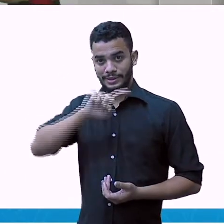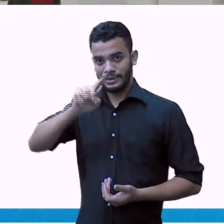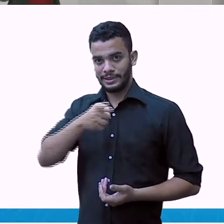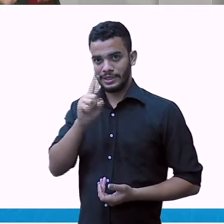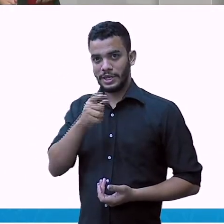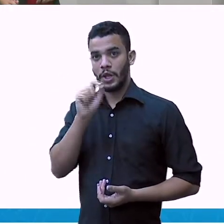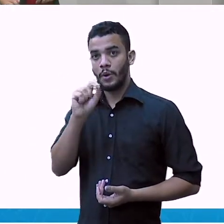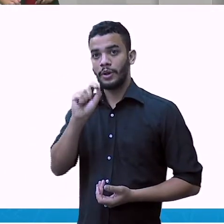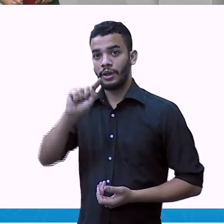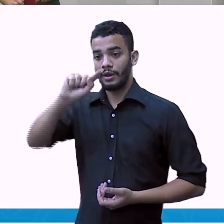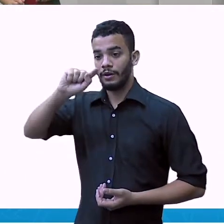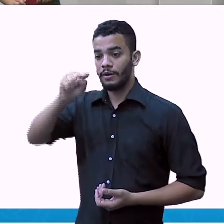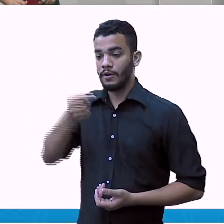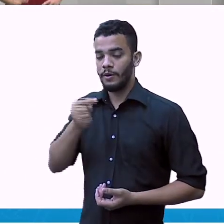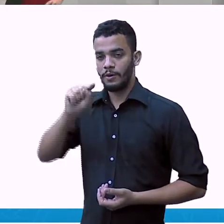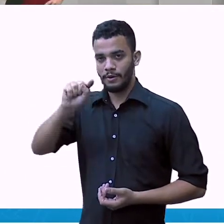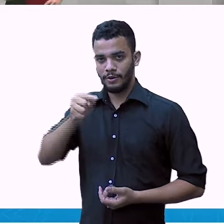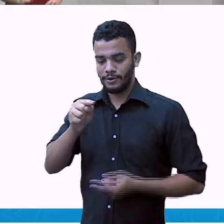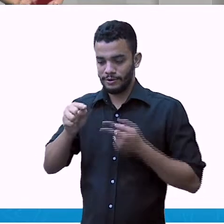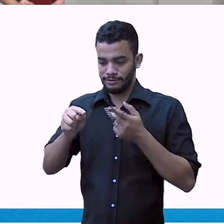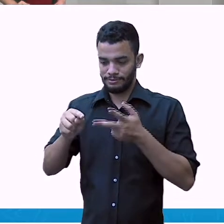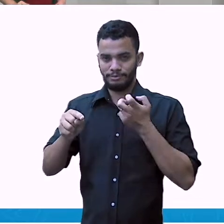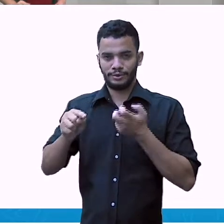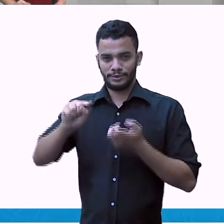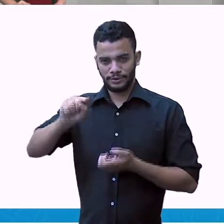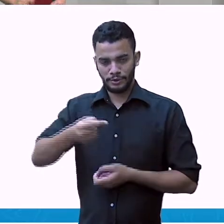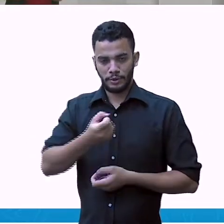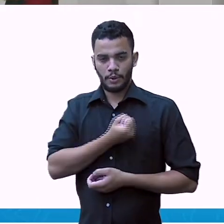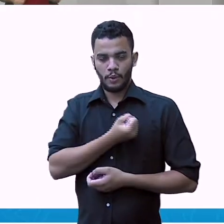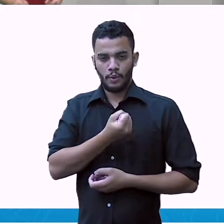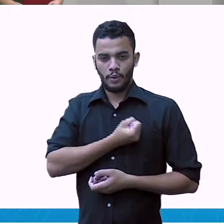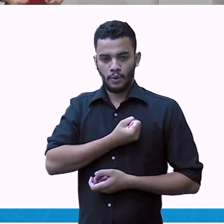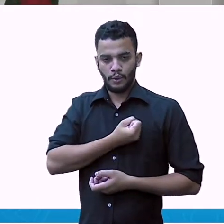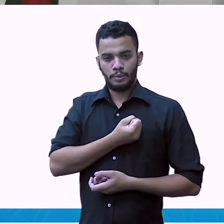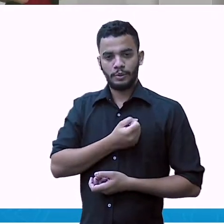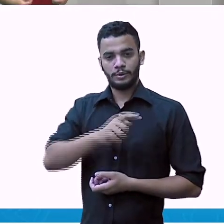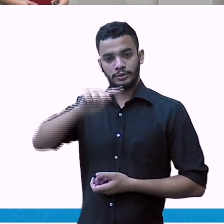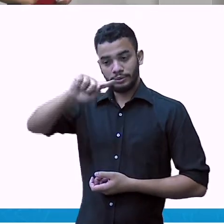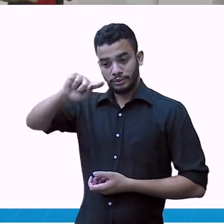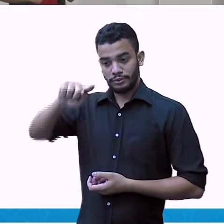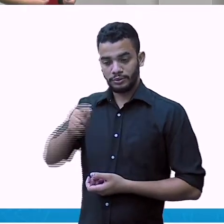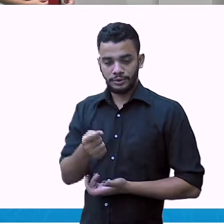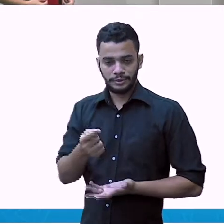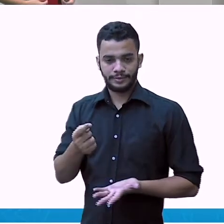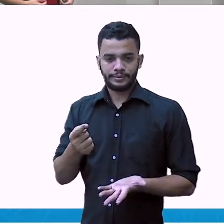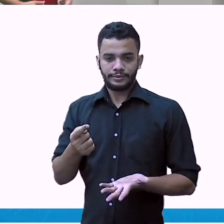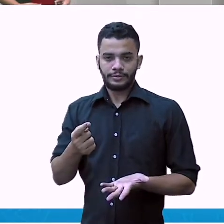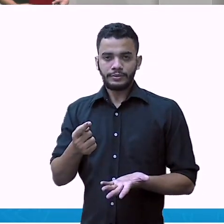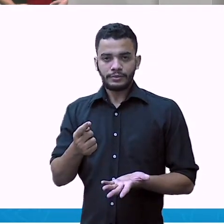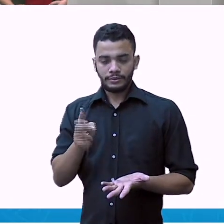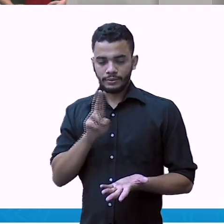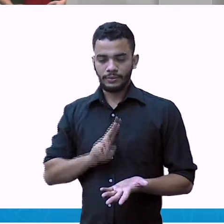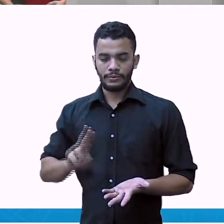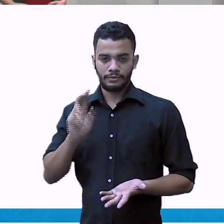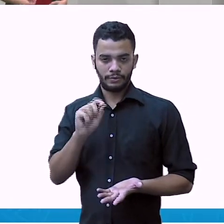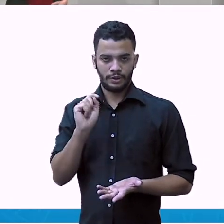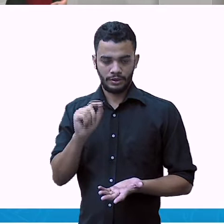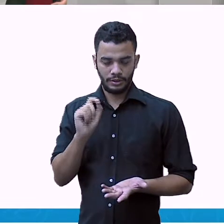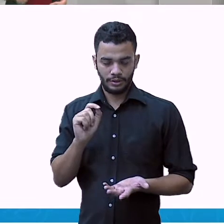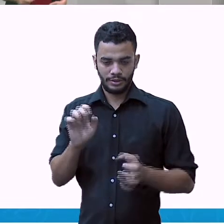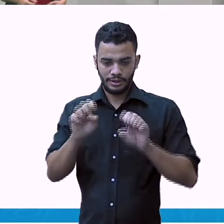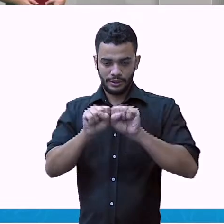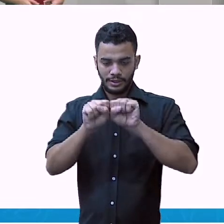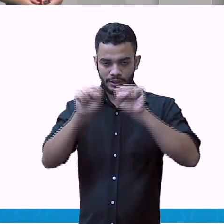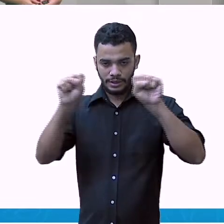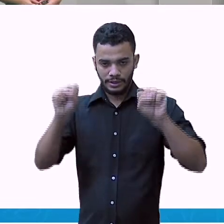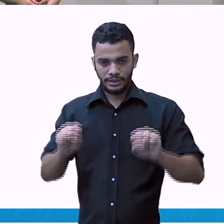os números naturais, os decimais também utilizam o sistema de numeração decimal. Ou seja,